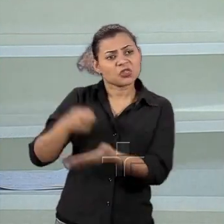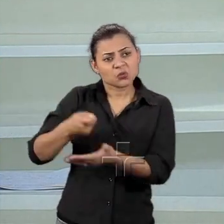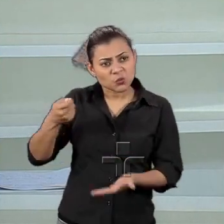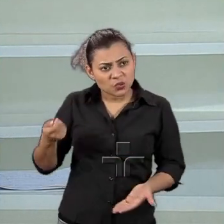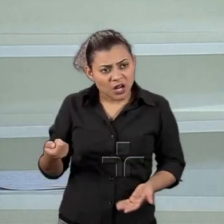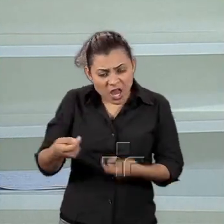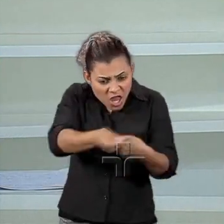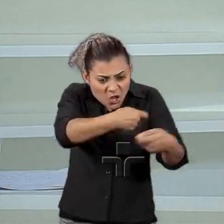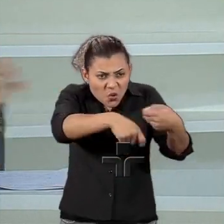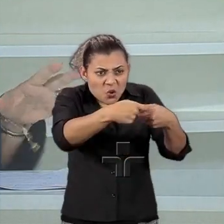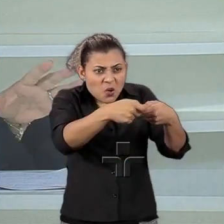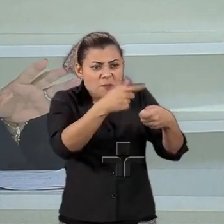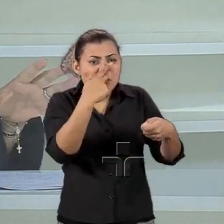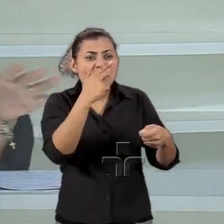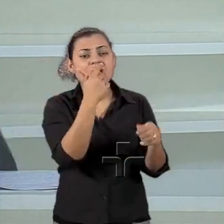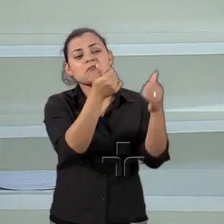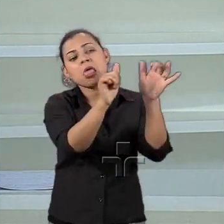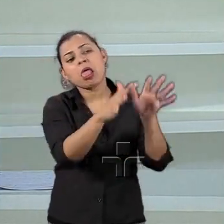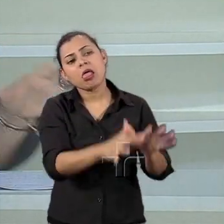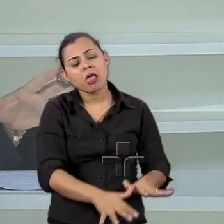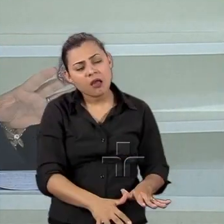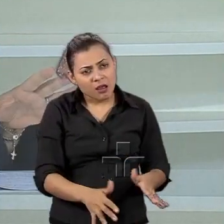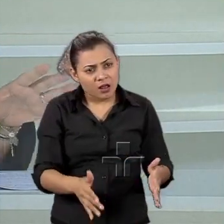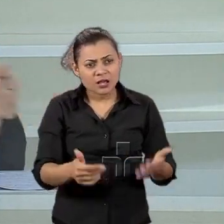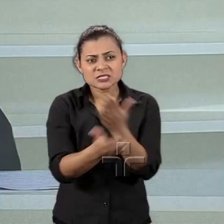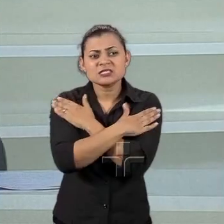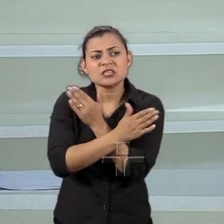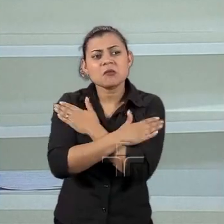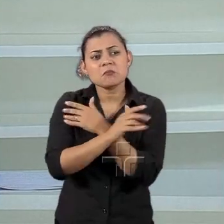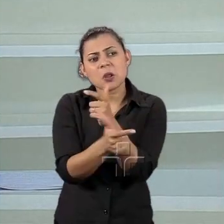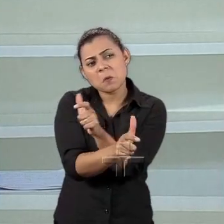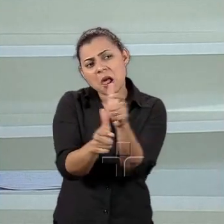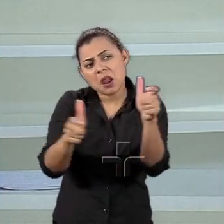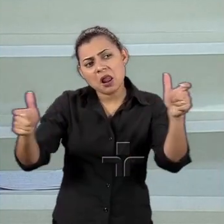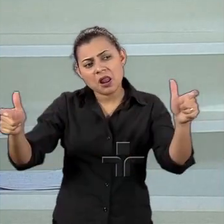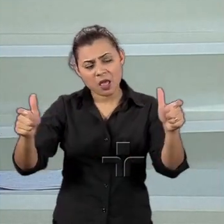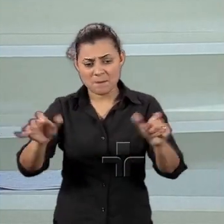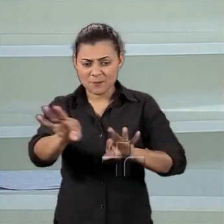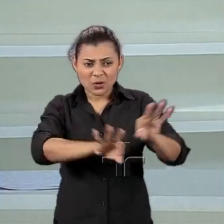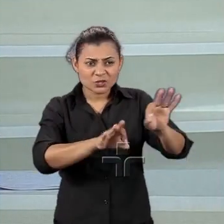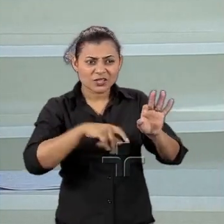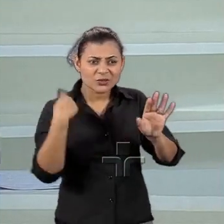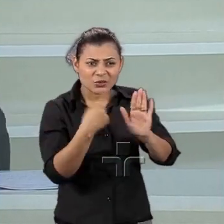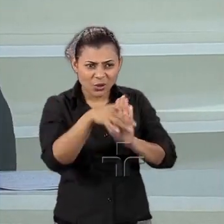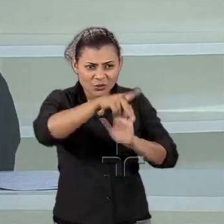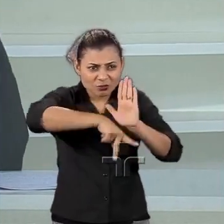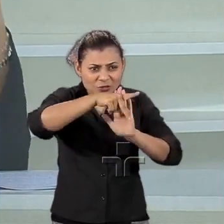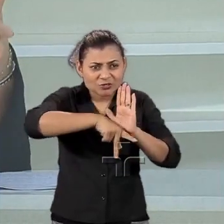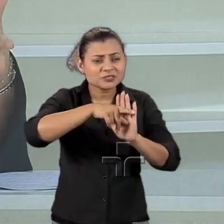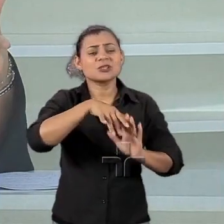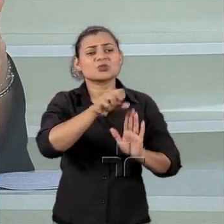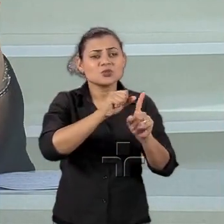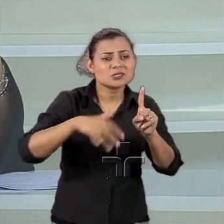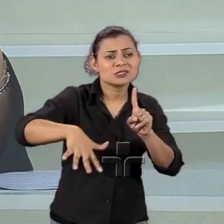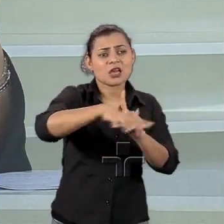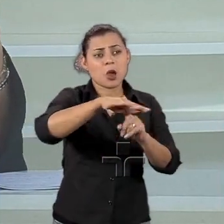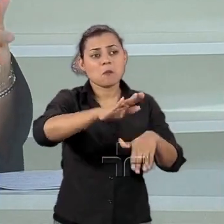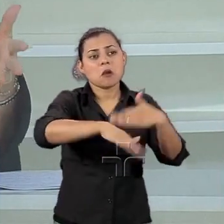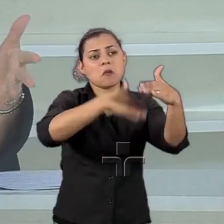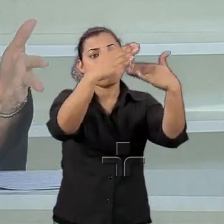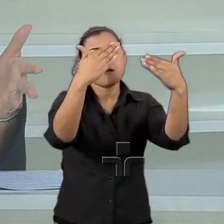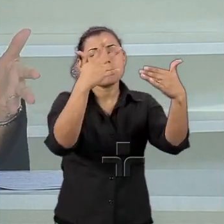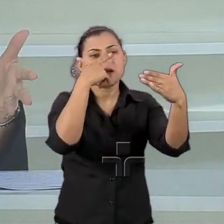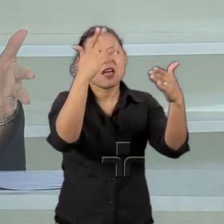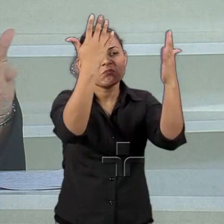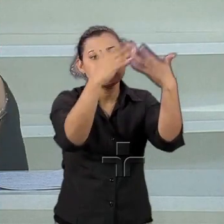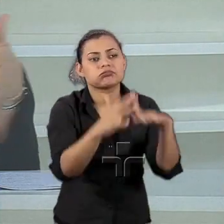da economia em frangalhos, de desemprego, dos nossos projetos sociais, dos avanços sociais que o